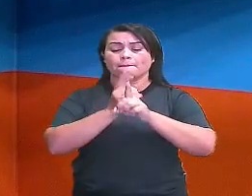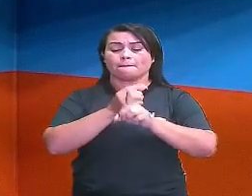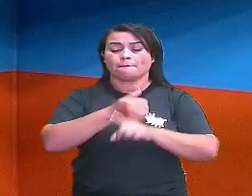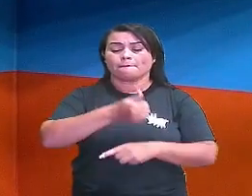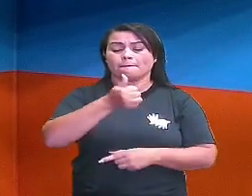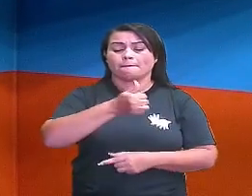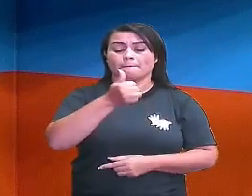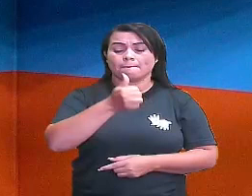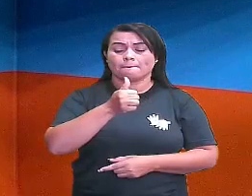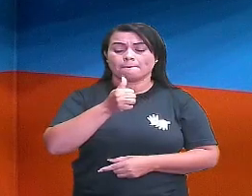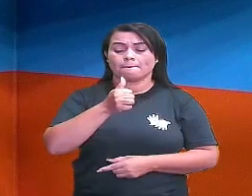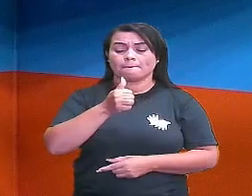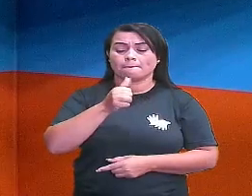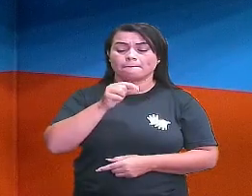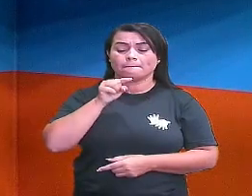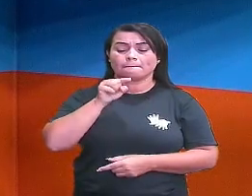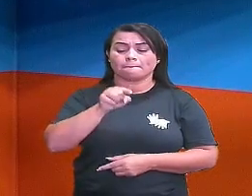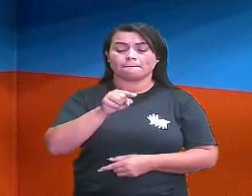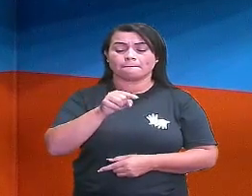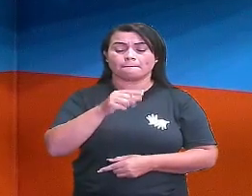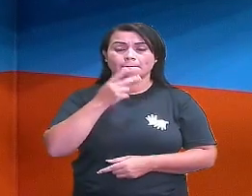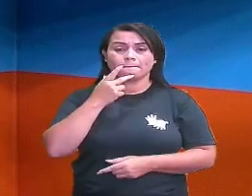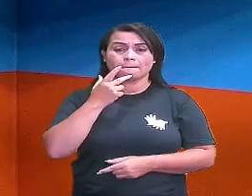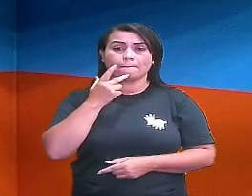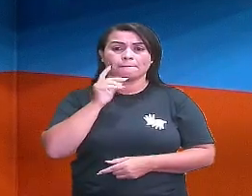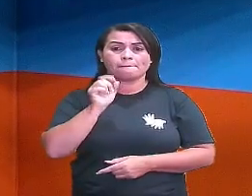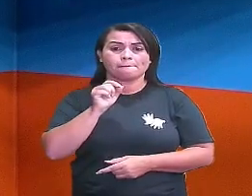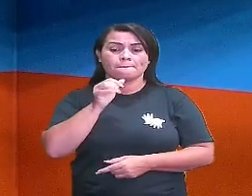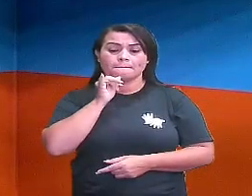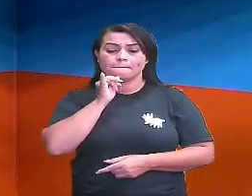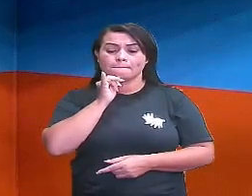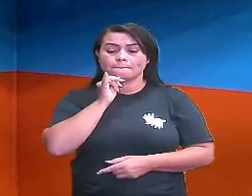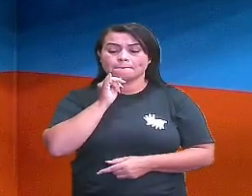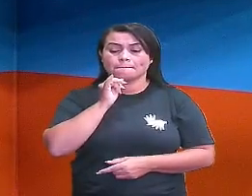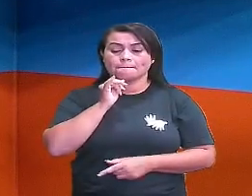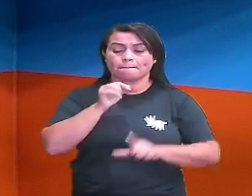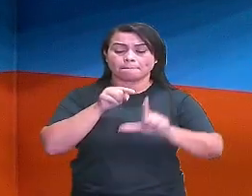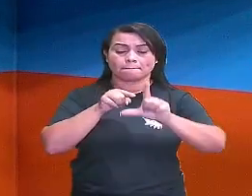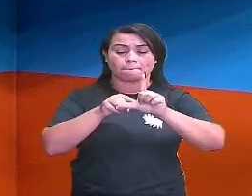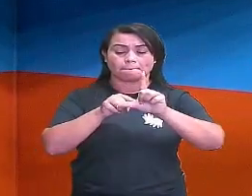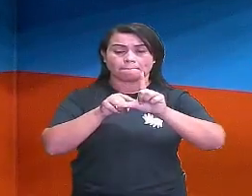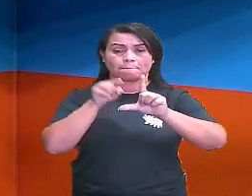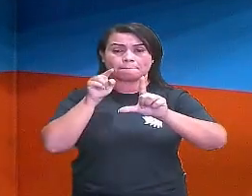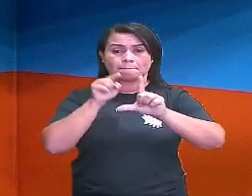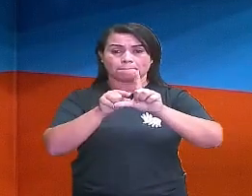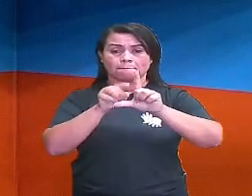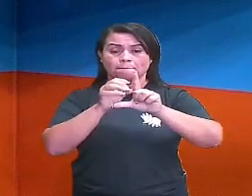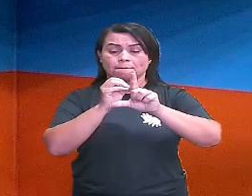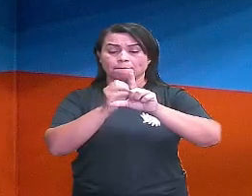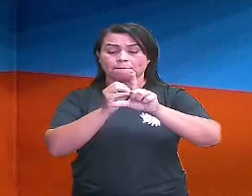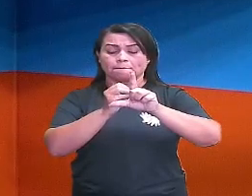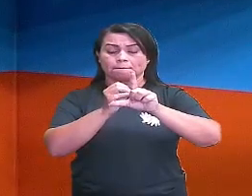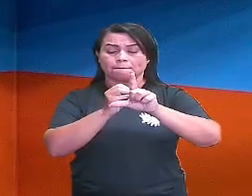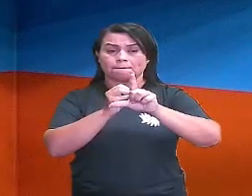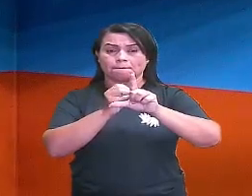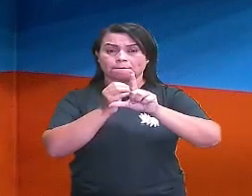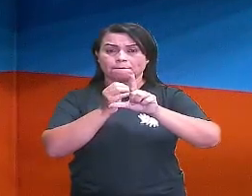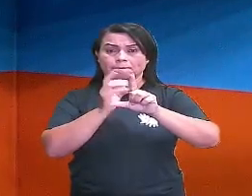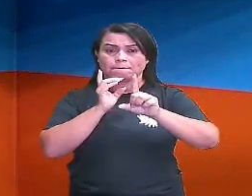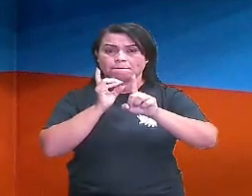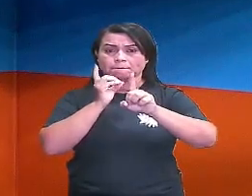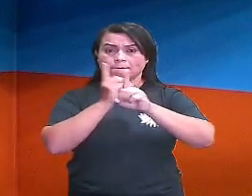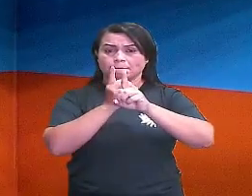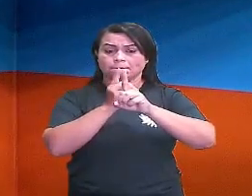ponto. Se aqui ele está me dando a ideia de que aqui é o ponto inicial, né? Onde faz ali o encontro das